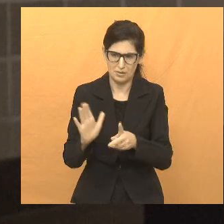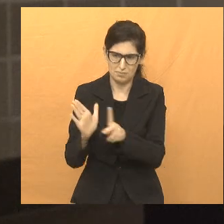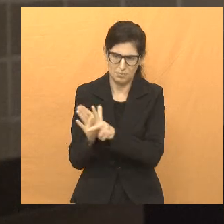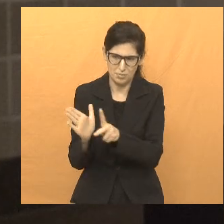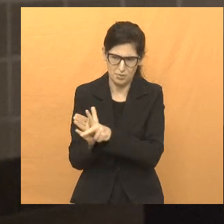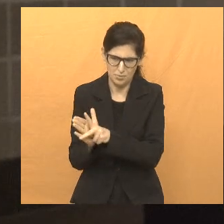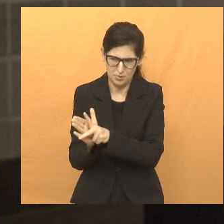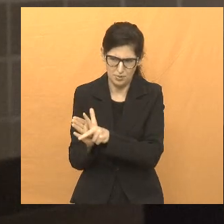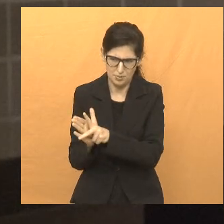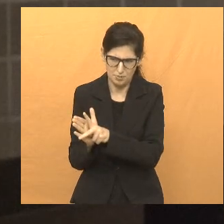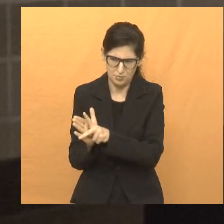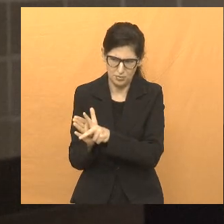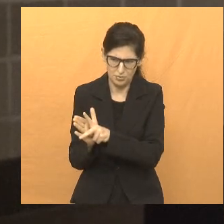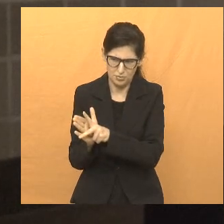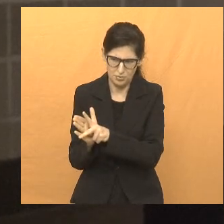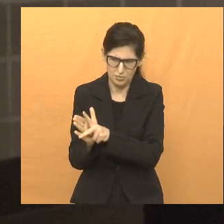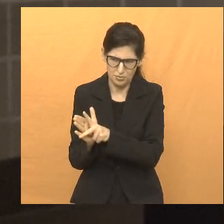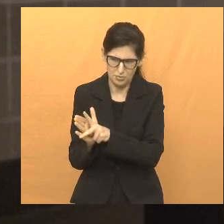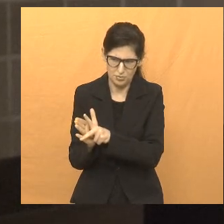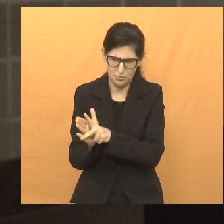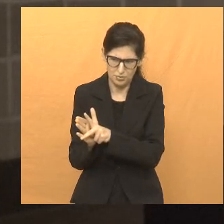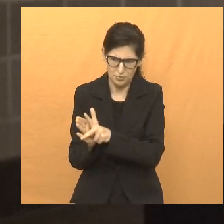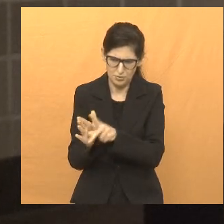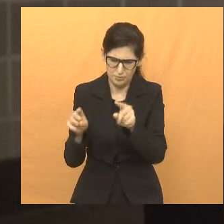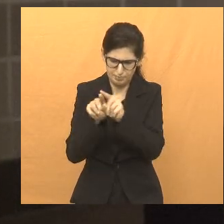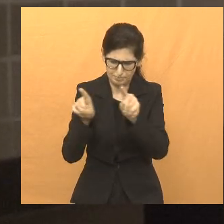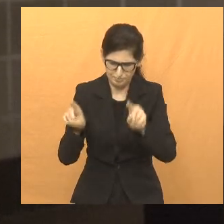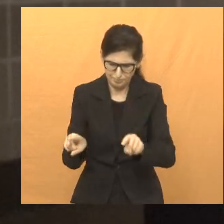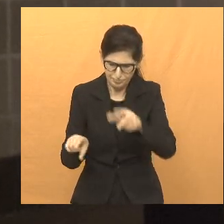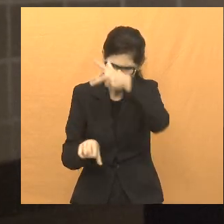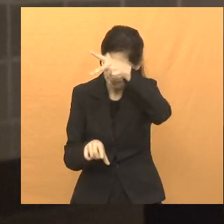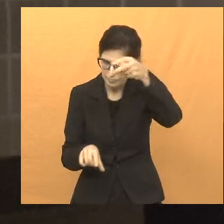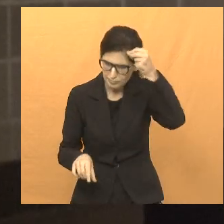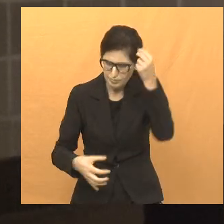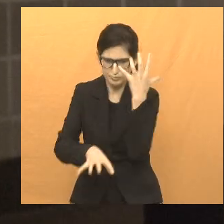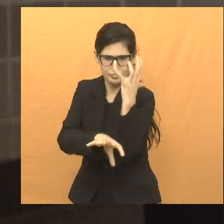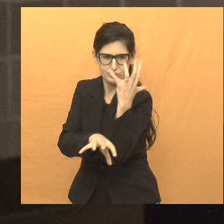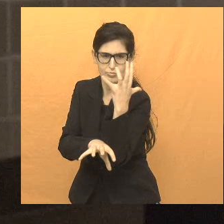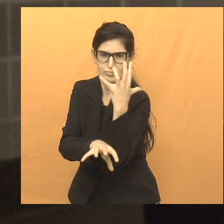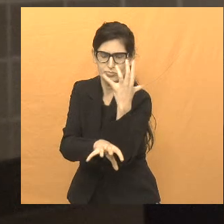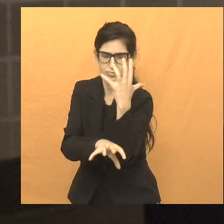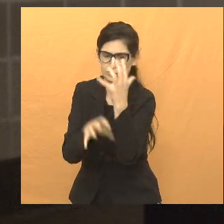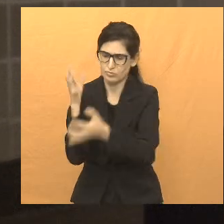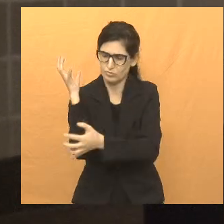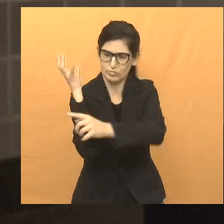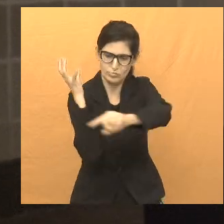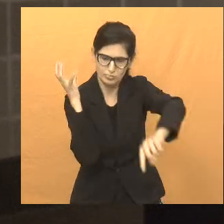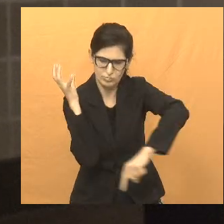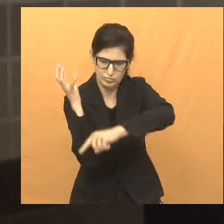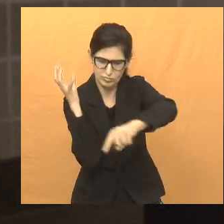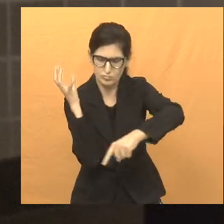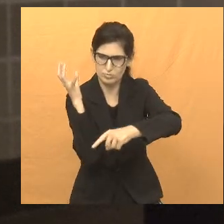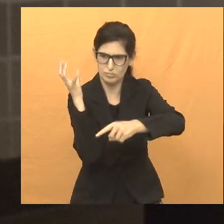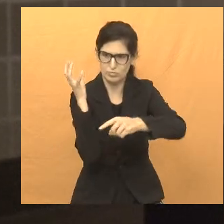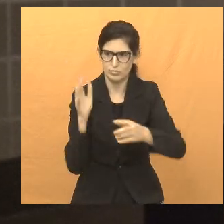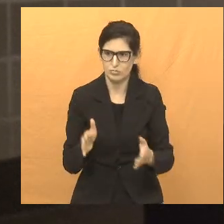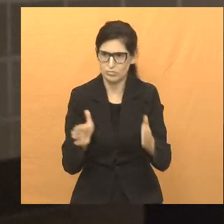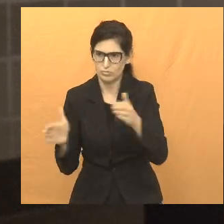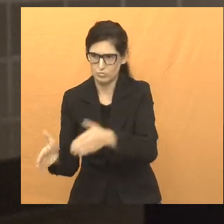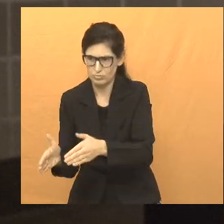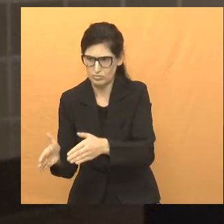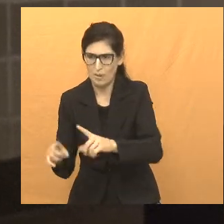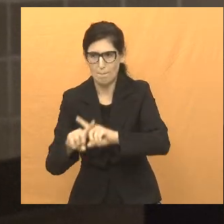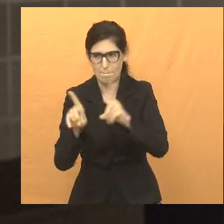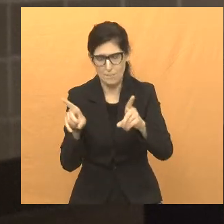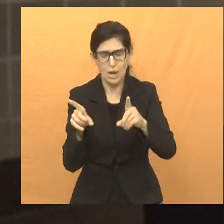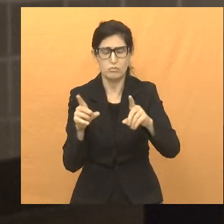da pasta de agricultura, e todos os casos que nos chegam, nós remetemos, despachamos direto para a pasta de